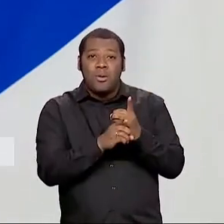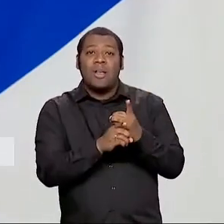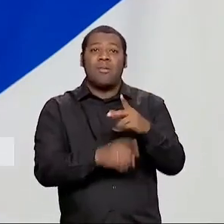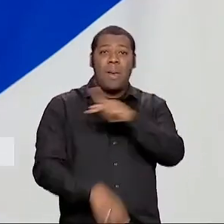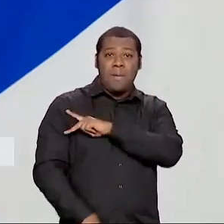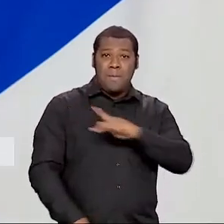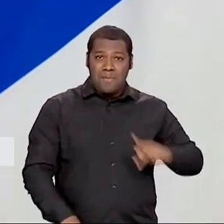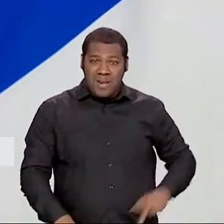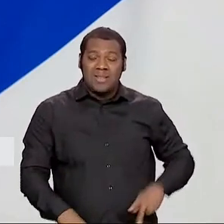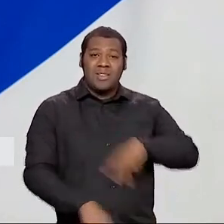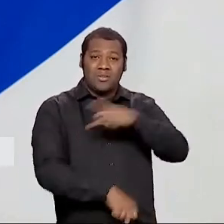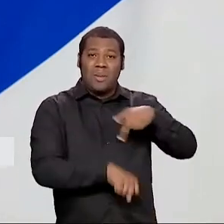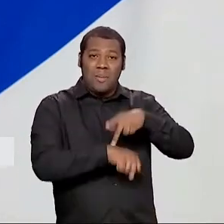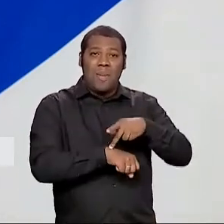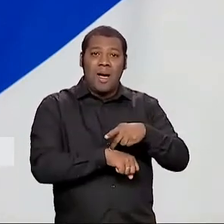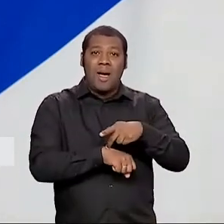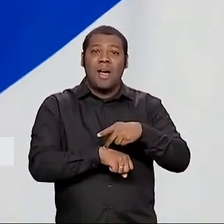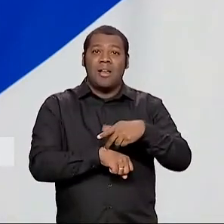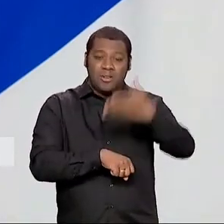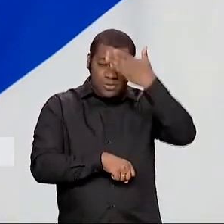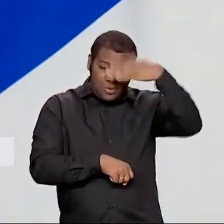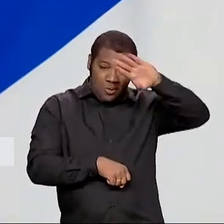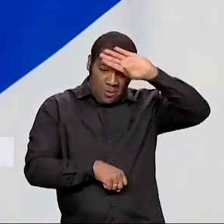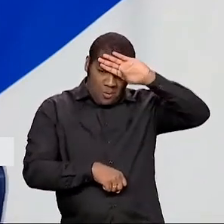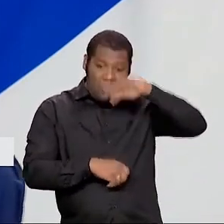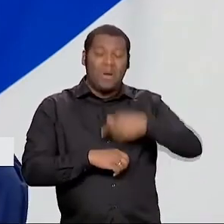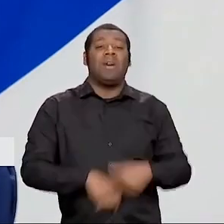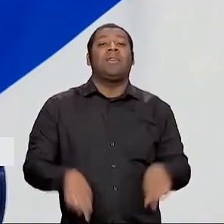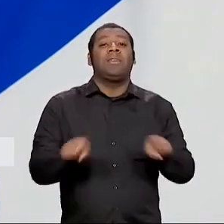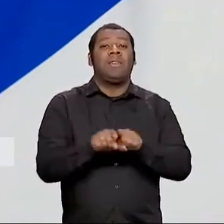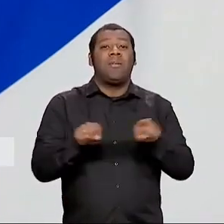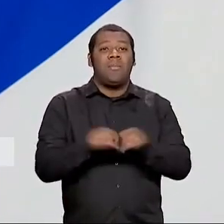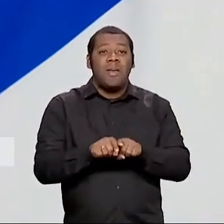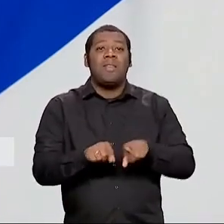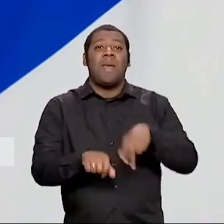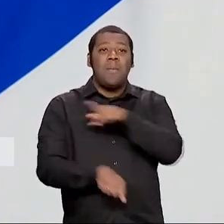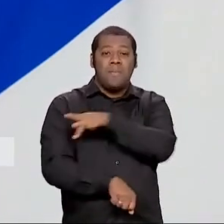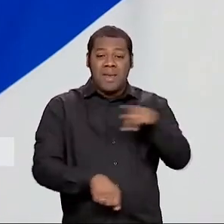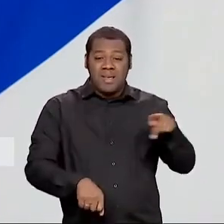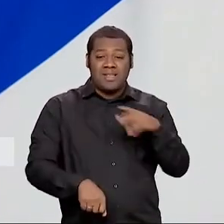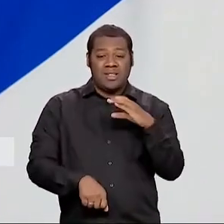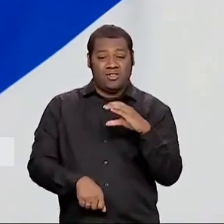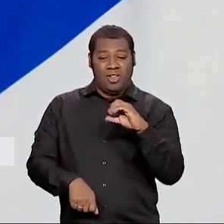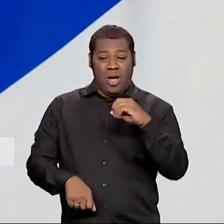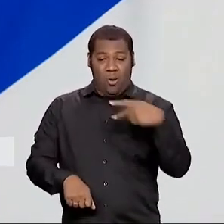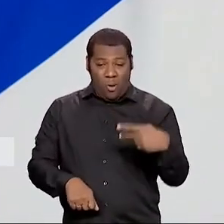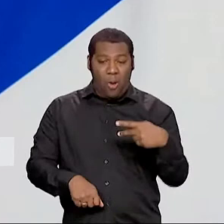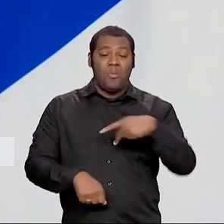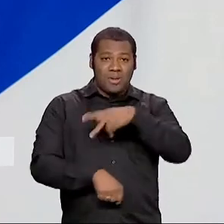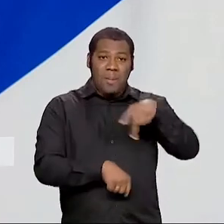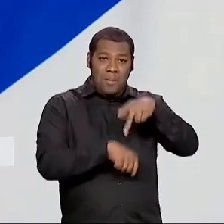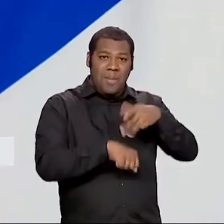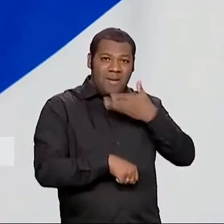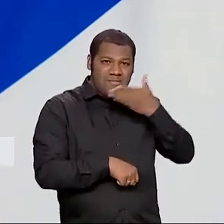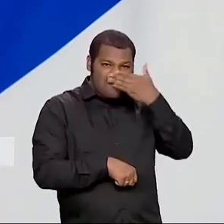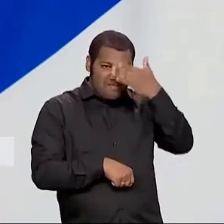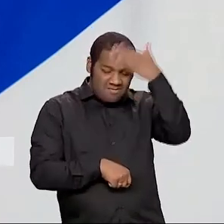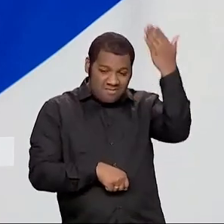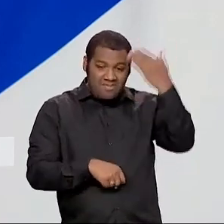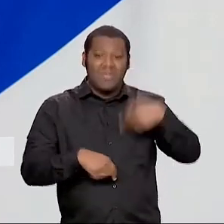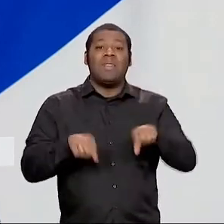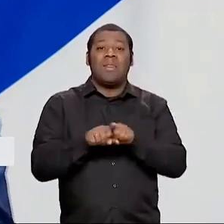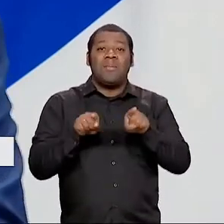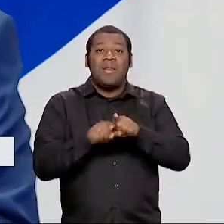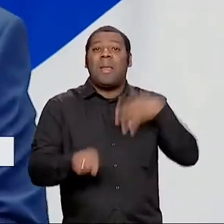Haiti, com o presidente da COP28 nos Emirados Árabes Unidos, discursou no evento ali na Torre